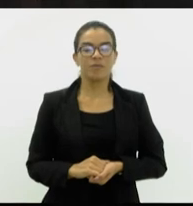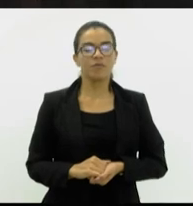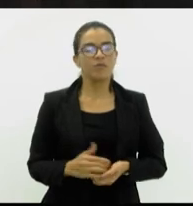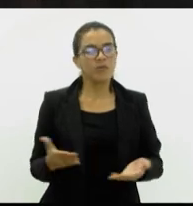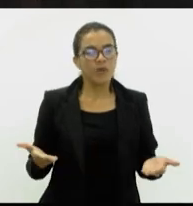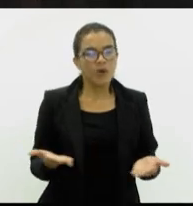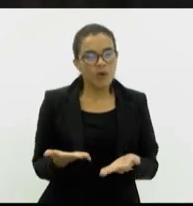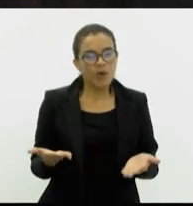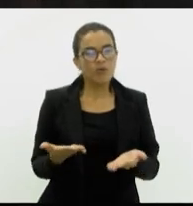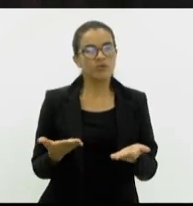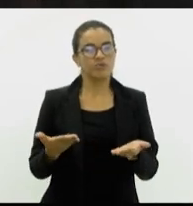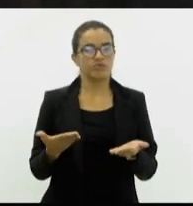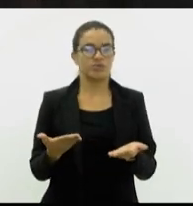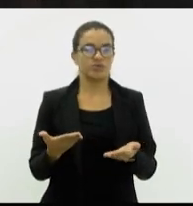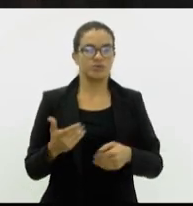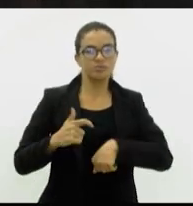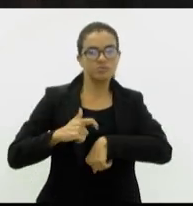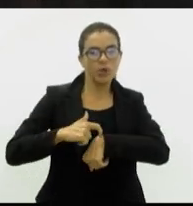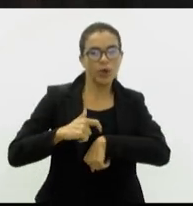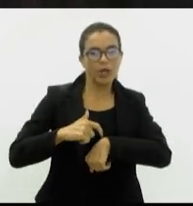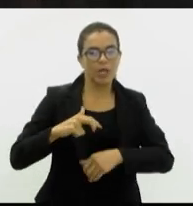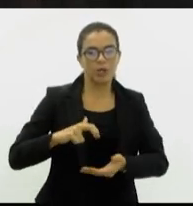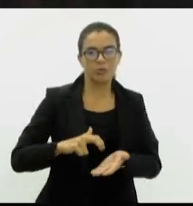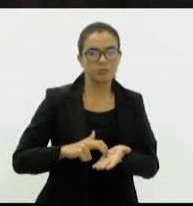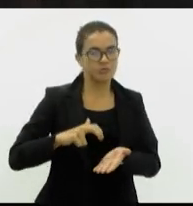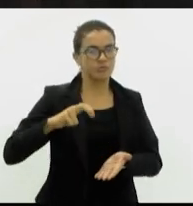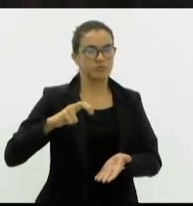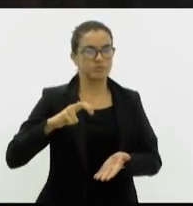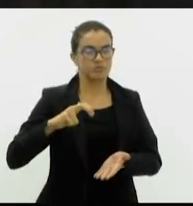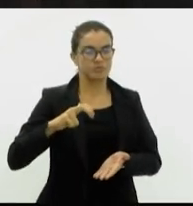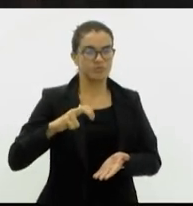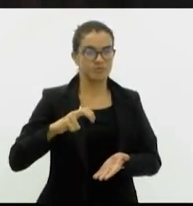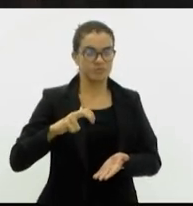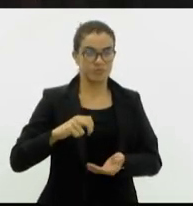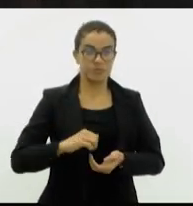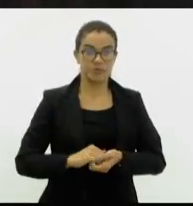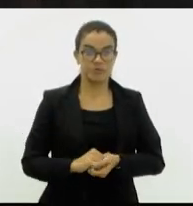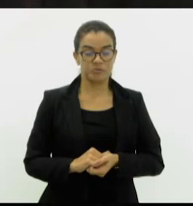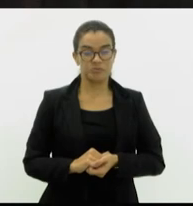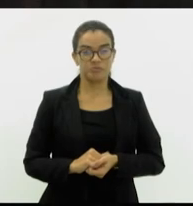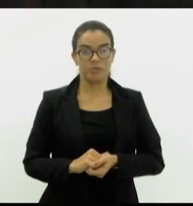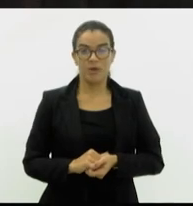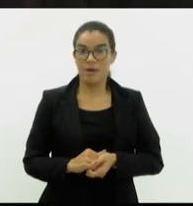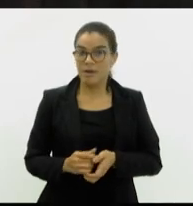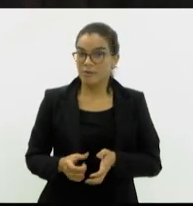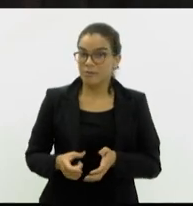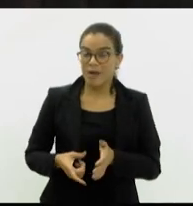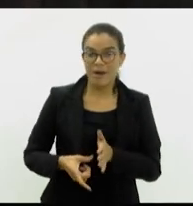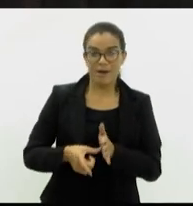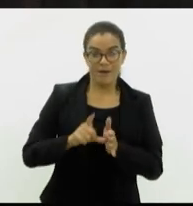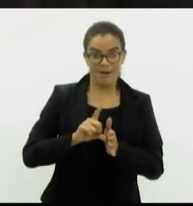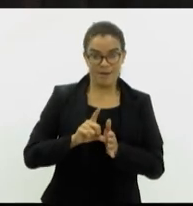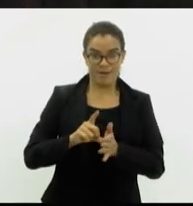hoje pela manhã antes de me dirigir à Assembleia Legislativa